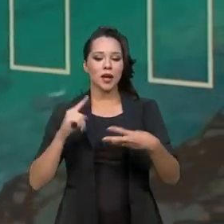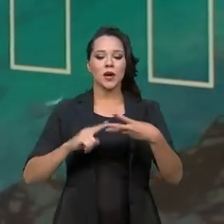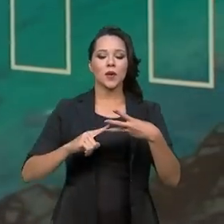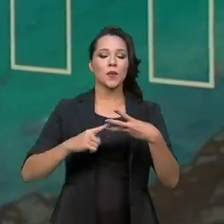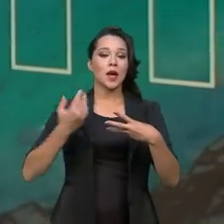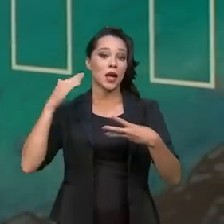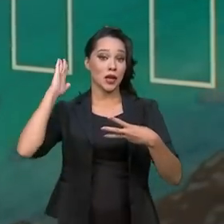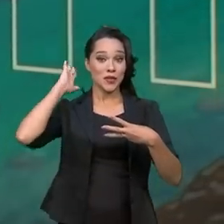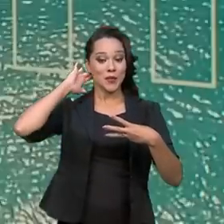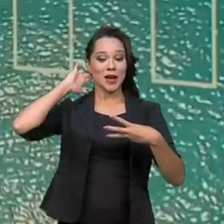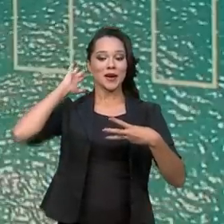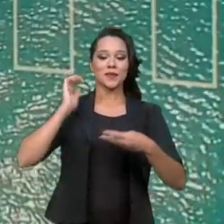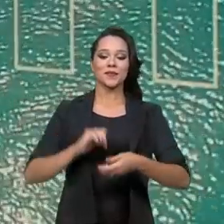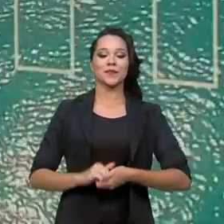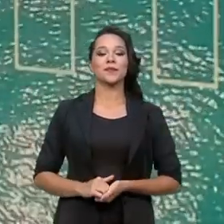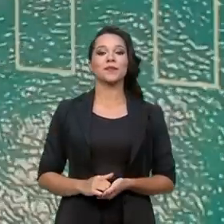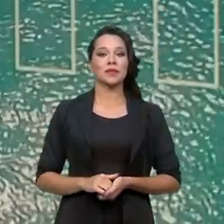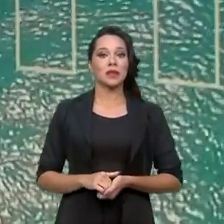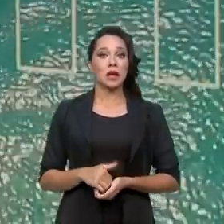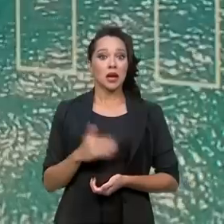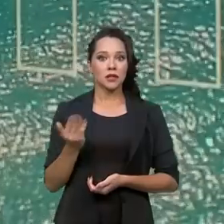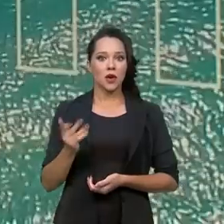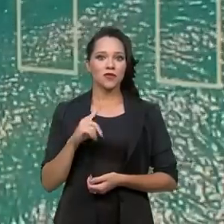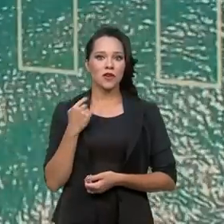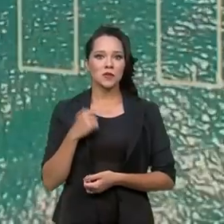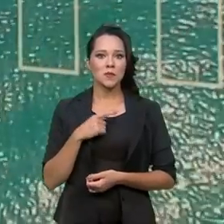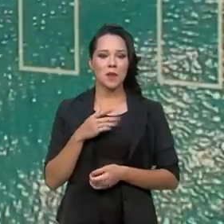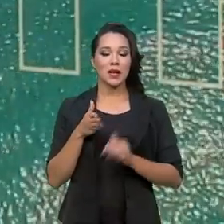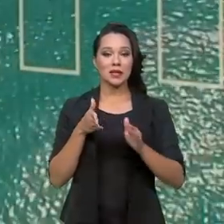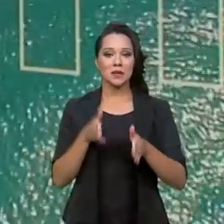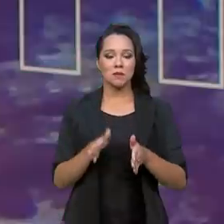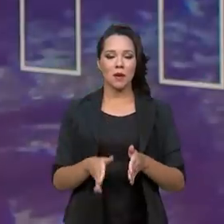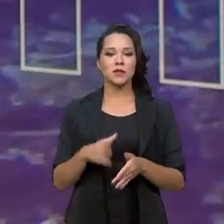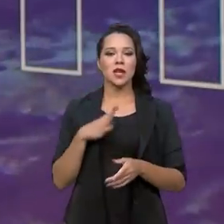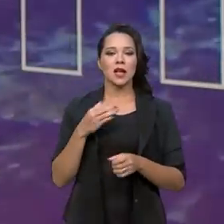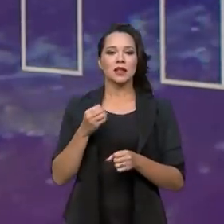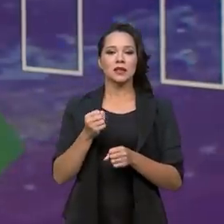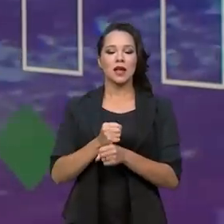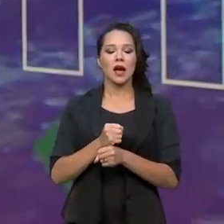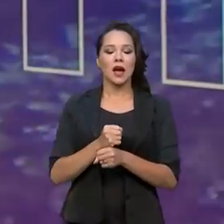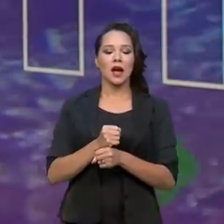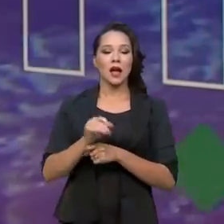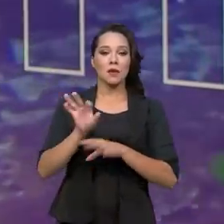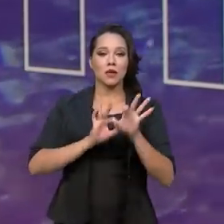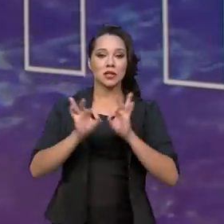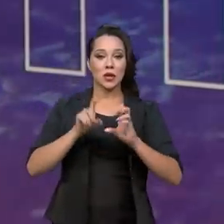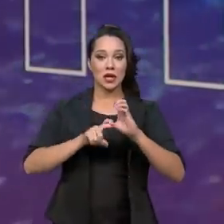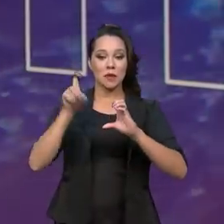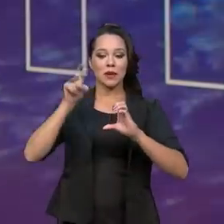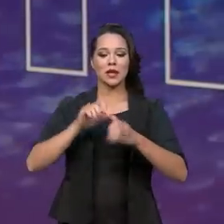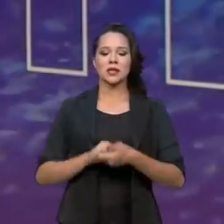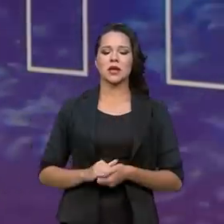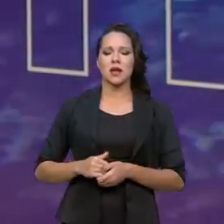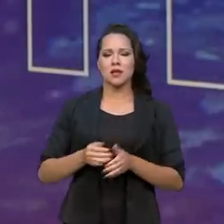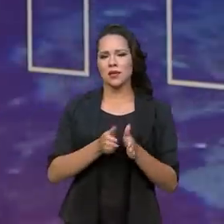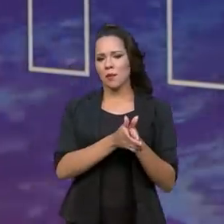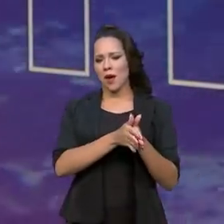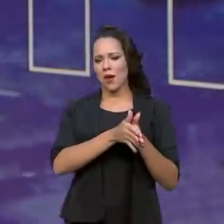Pará. Então, nós participamos efetivamente na consolidação da independência e ao longo